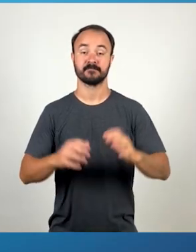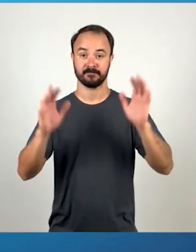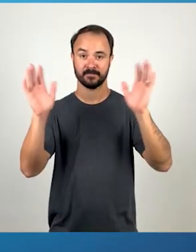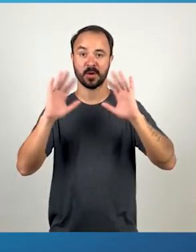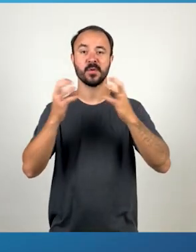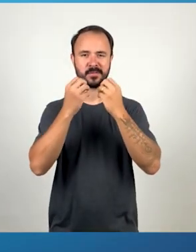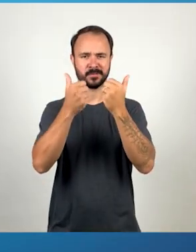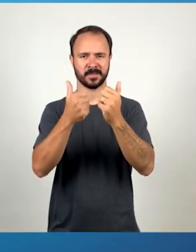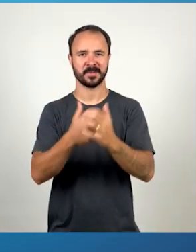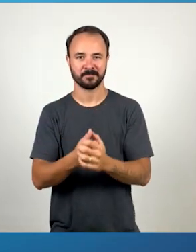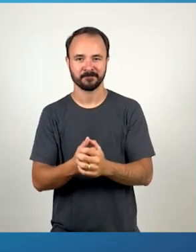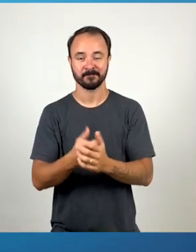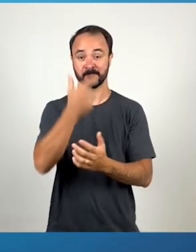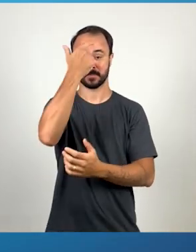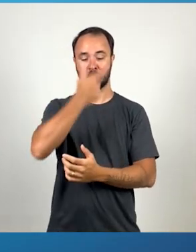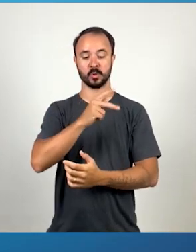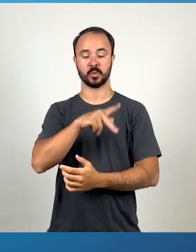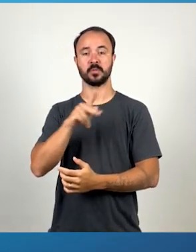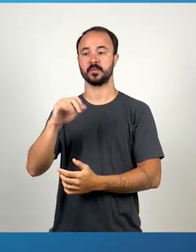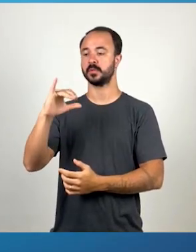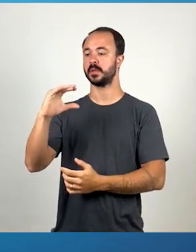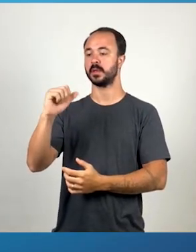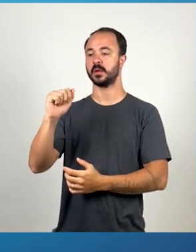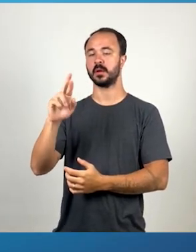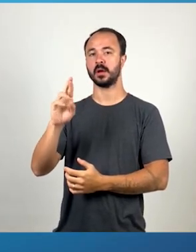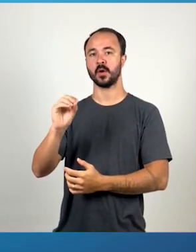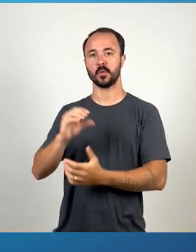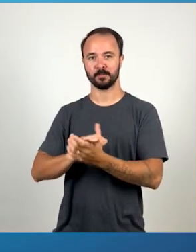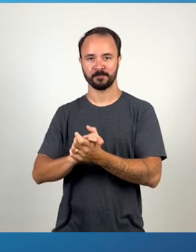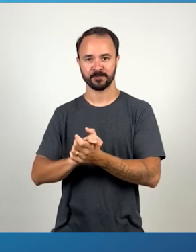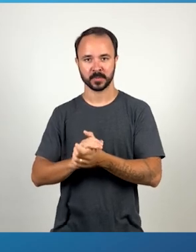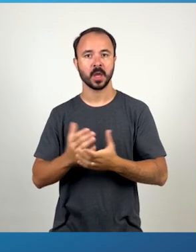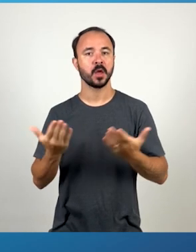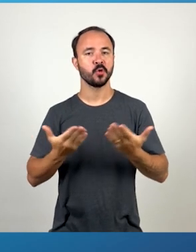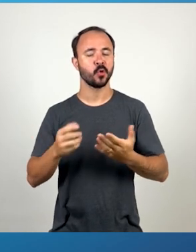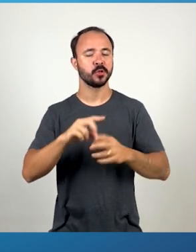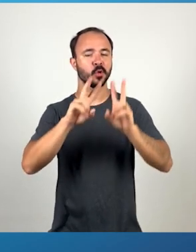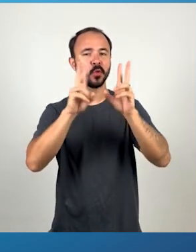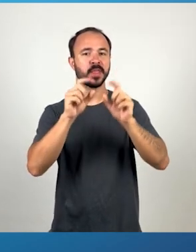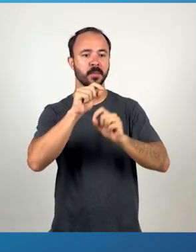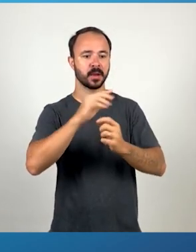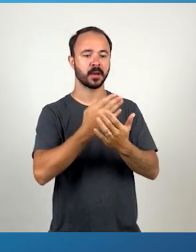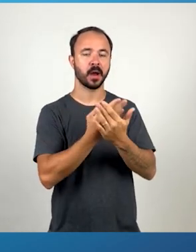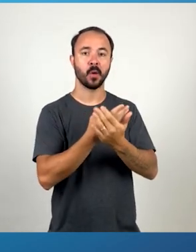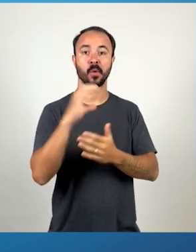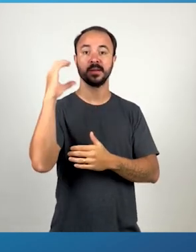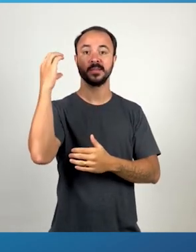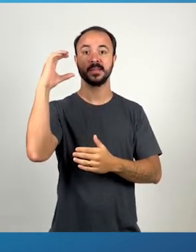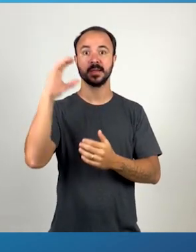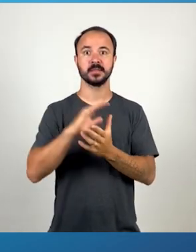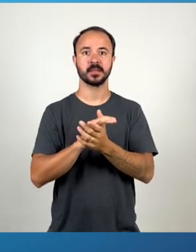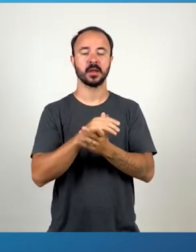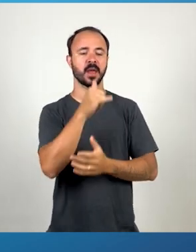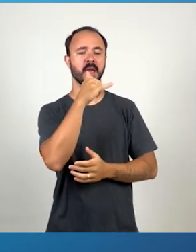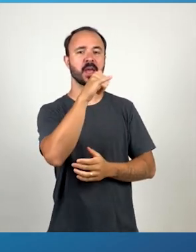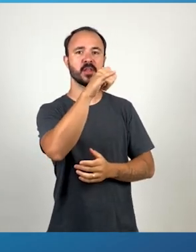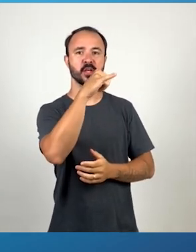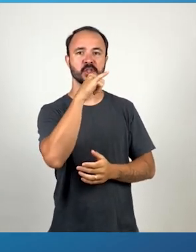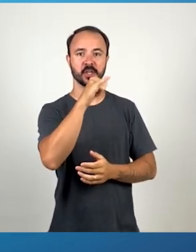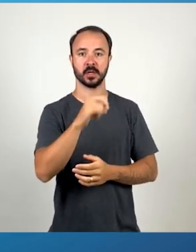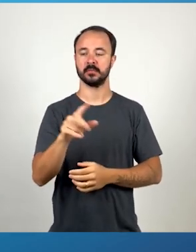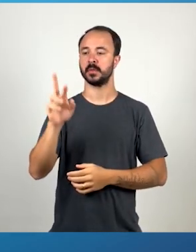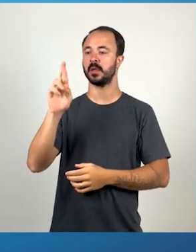Olá pessoal, tudo bem? Eu sou o professor Ícaro e hoje nós vamos trabalhar o conteúdo na nossa aula de ciências sobre energia